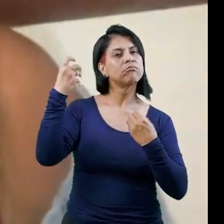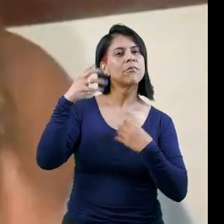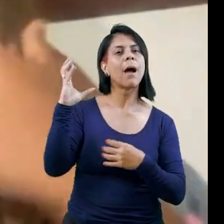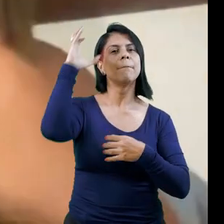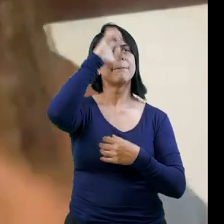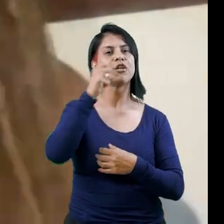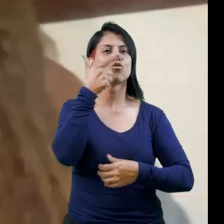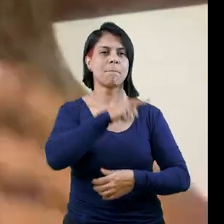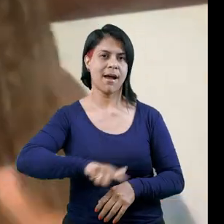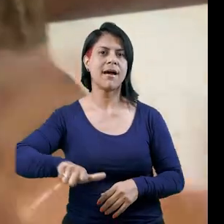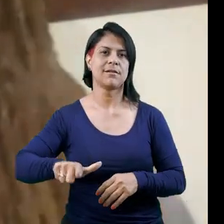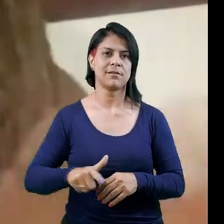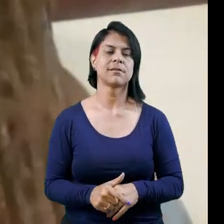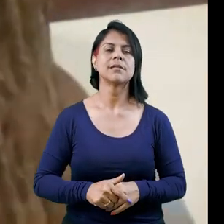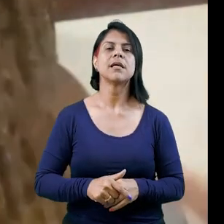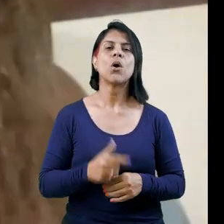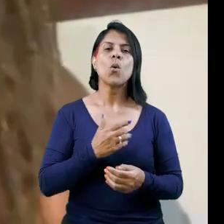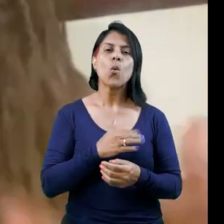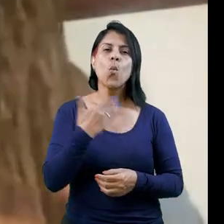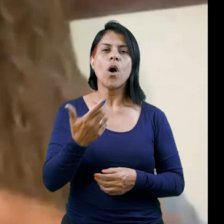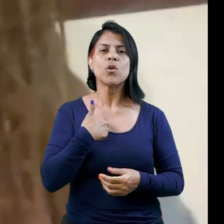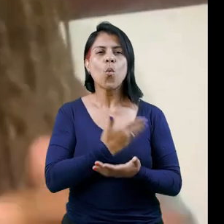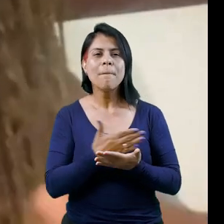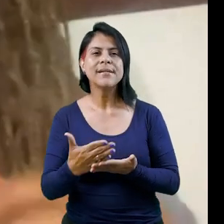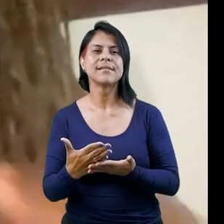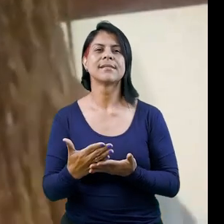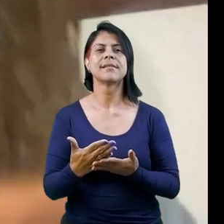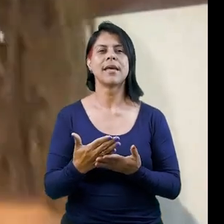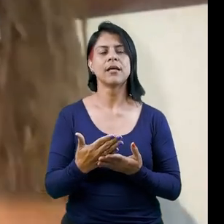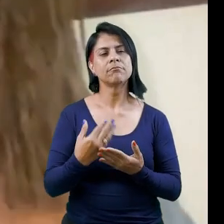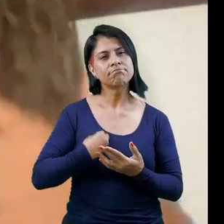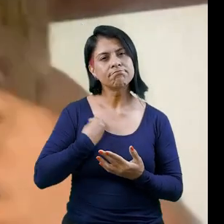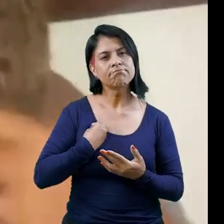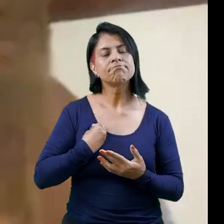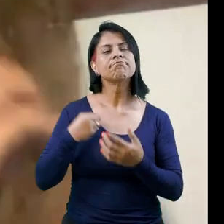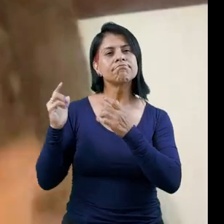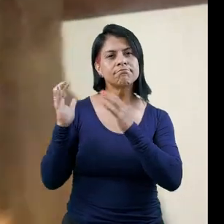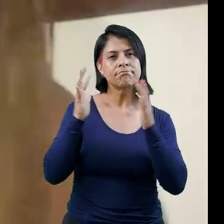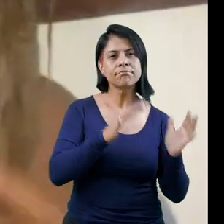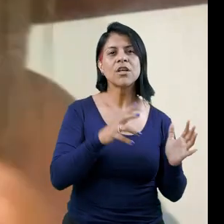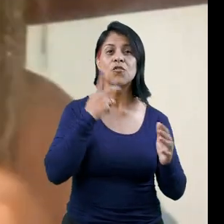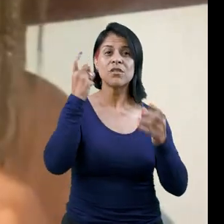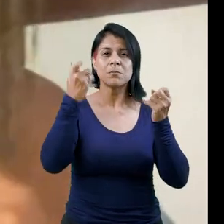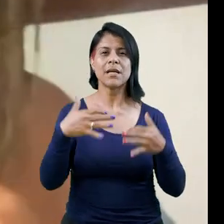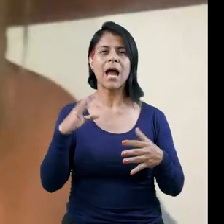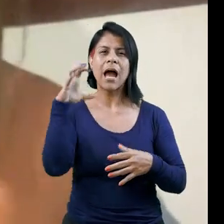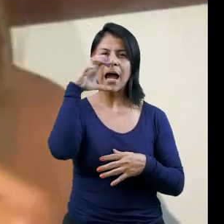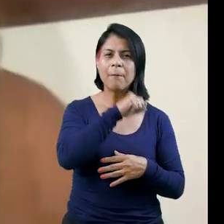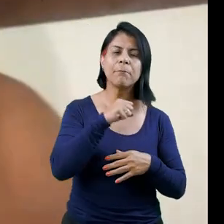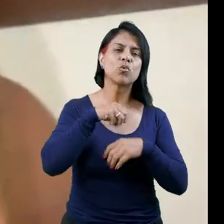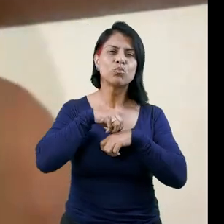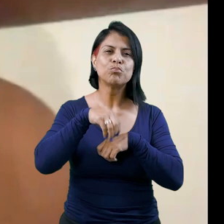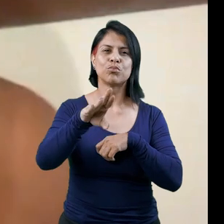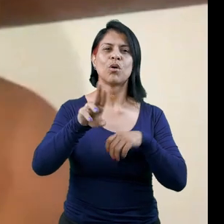vez mais. Quando eu iniciei nessa vida, e eu vou passar rapidinho, assim, vou falar bem